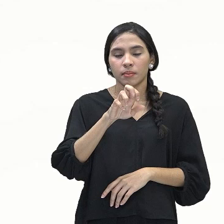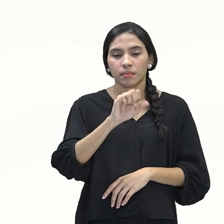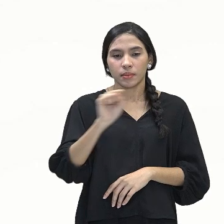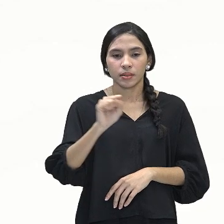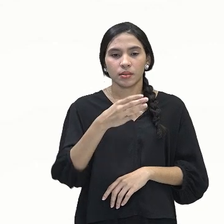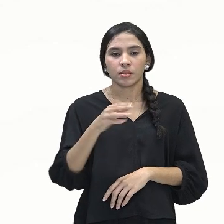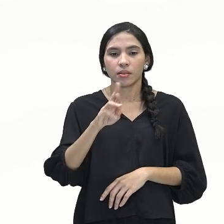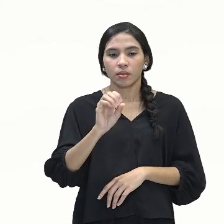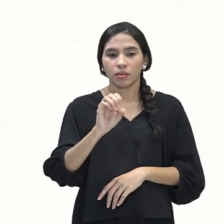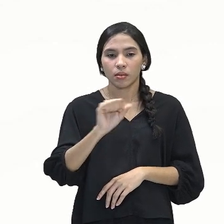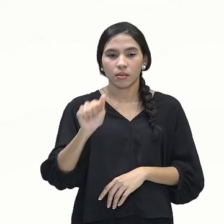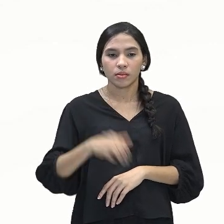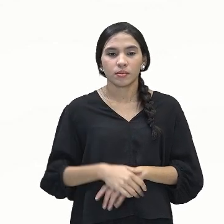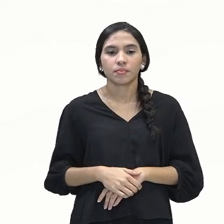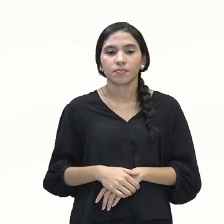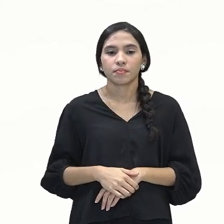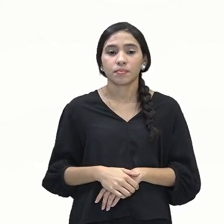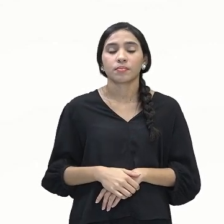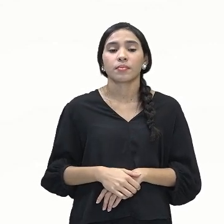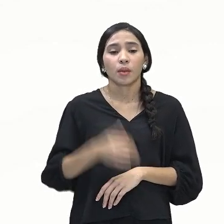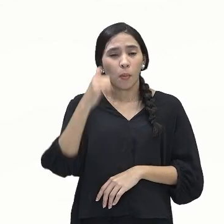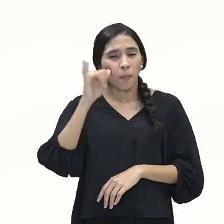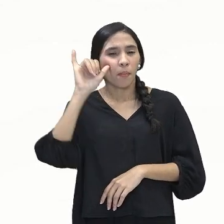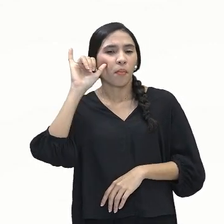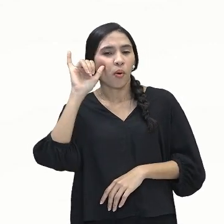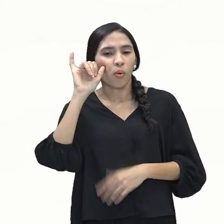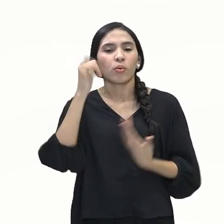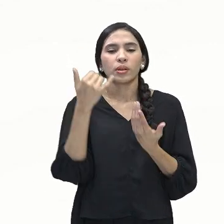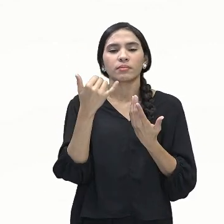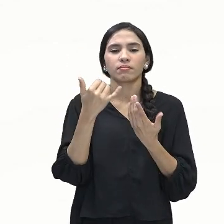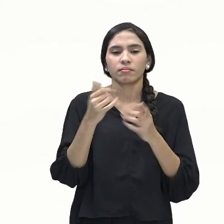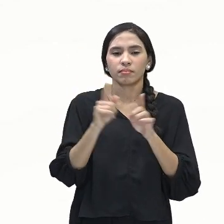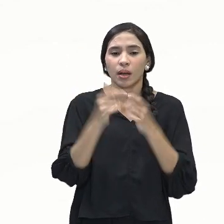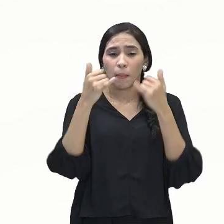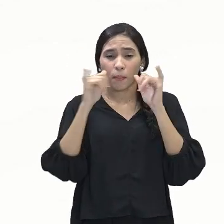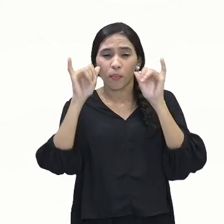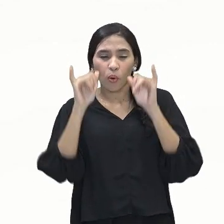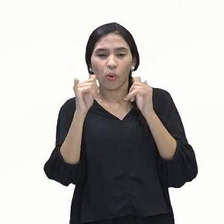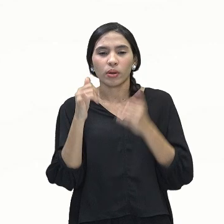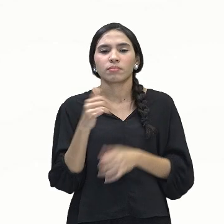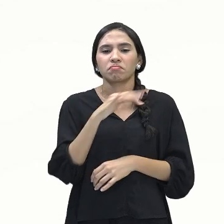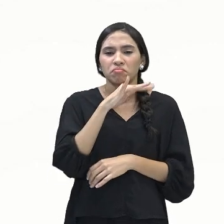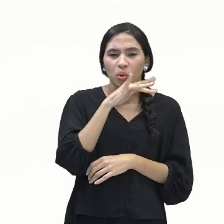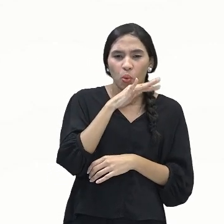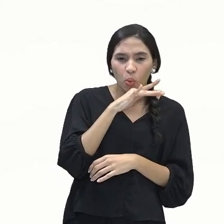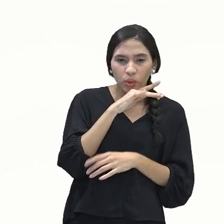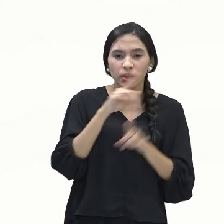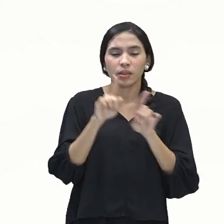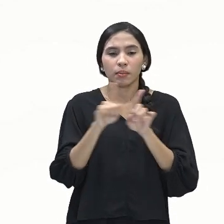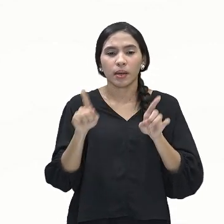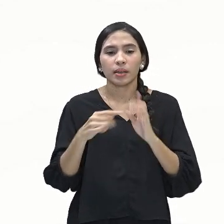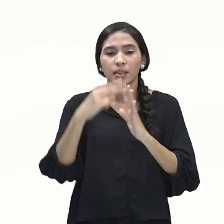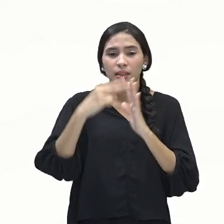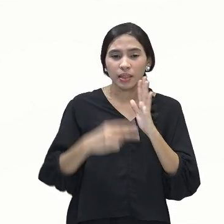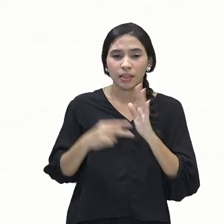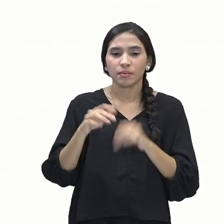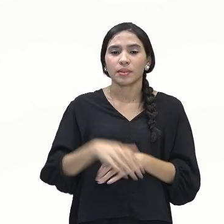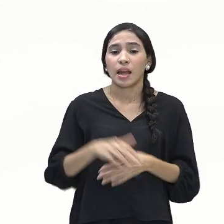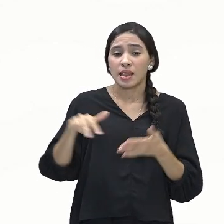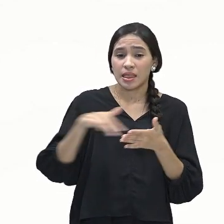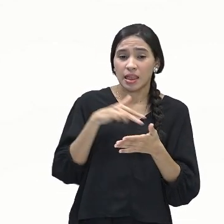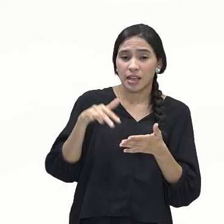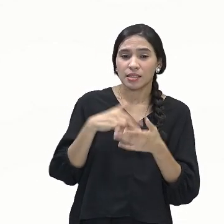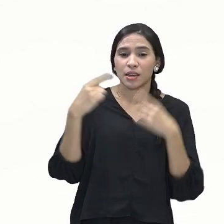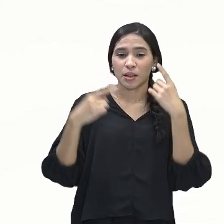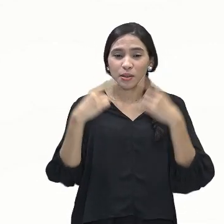Pedrez. Boi bem bravo, bate baixo, bota baba, boi berrando. Dança doido,